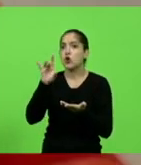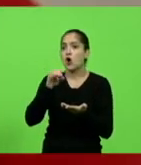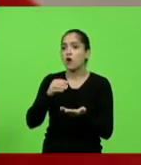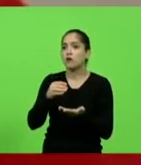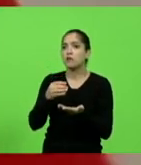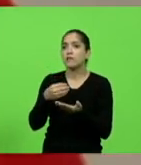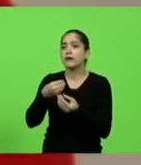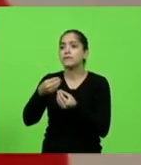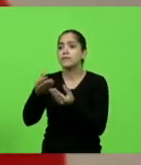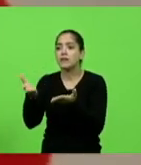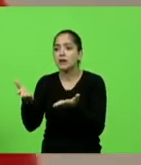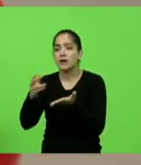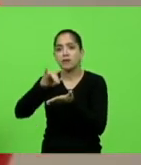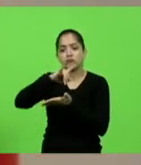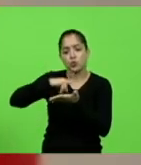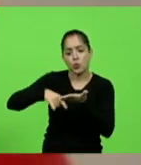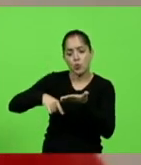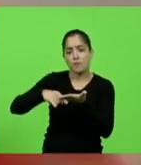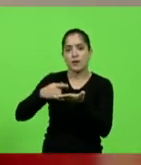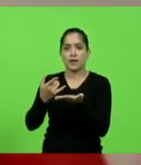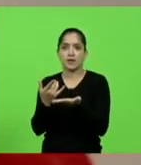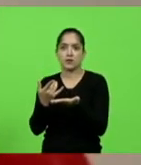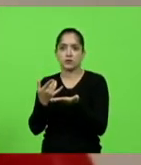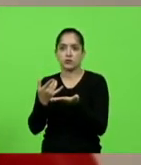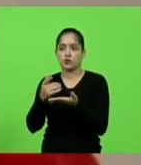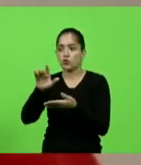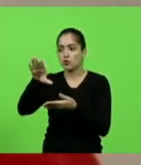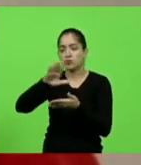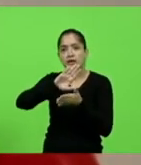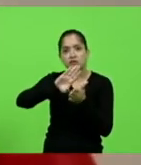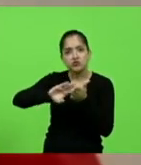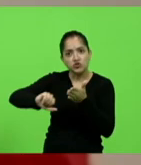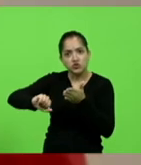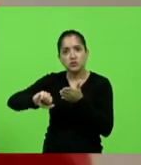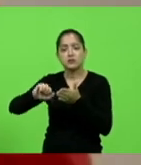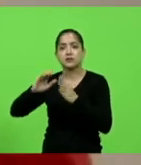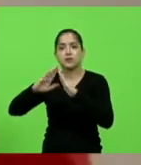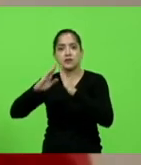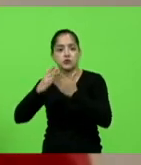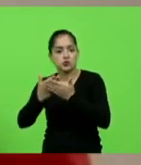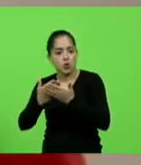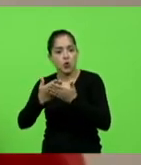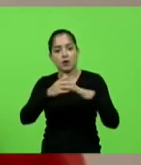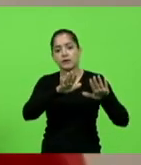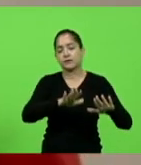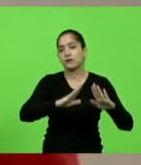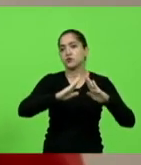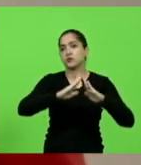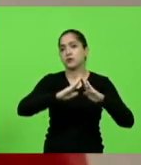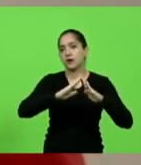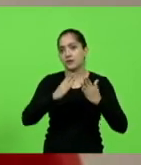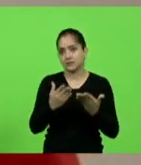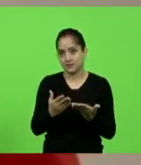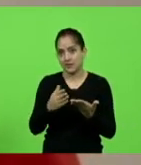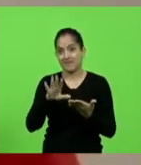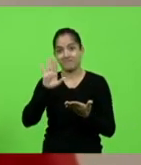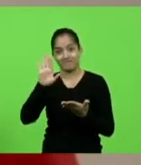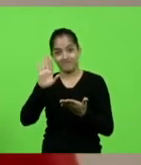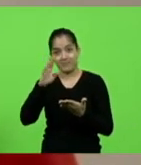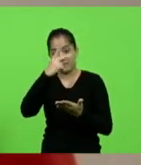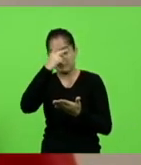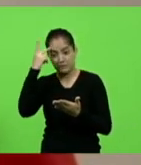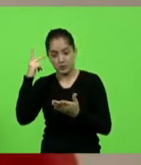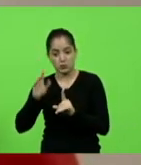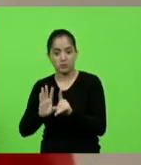autorização. Entrega o formulário, tira o aluno da escola e deixa em casa. Para quem é abusador, para quem abusa sexualmente das